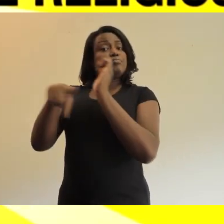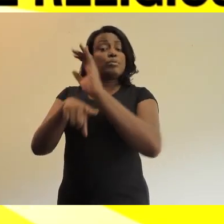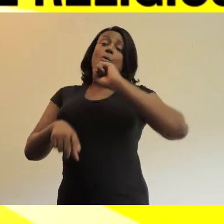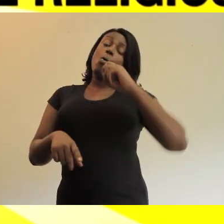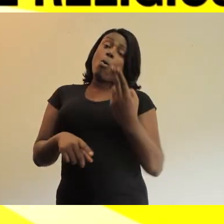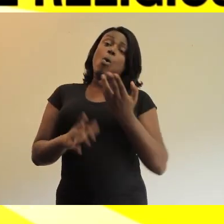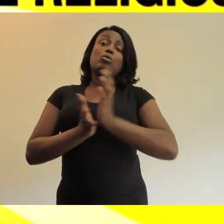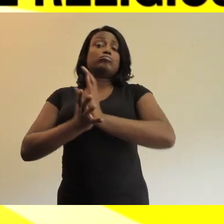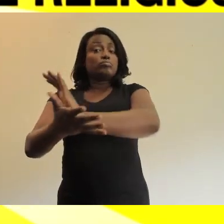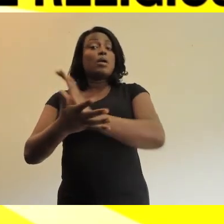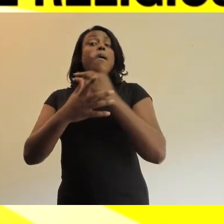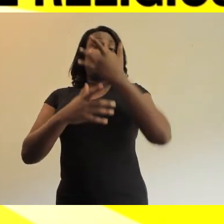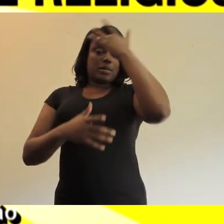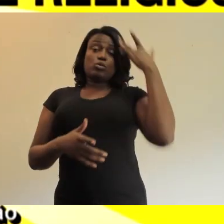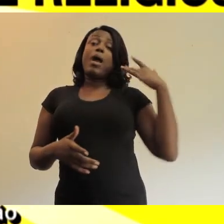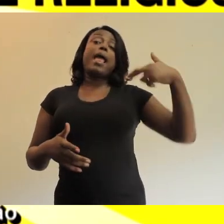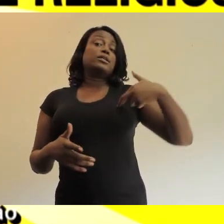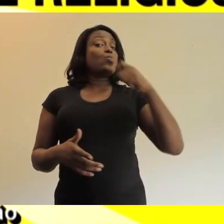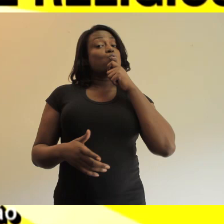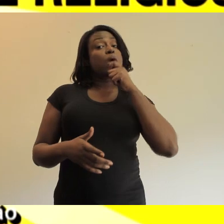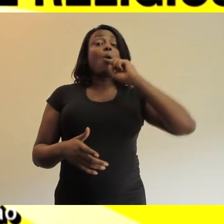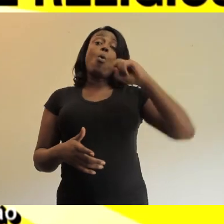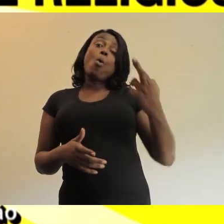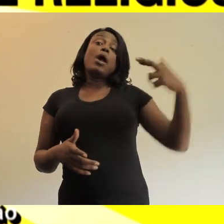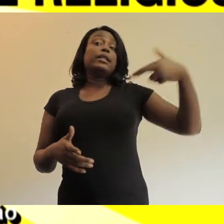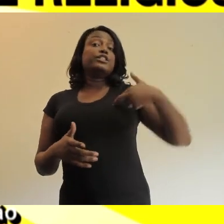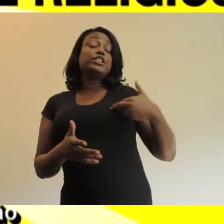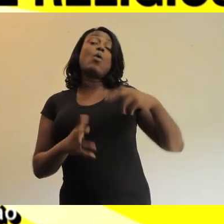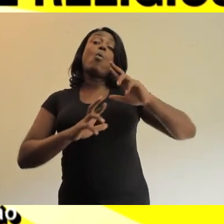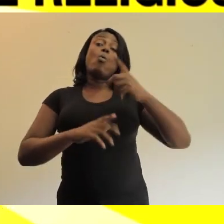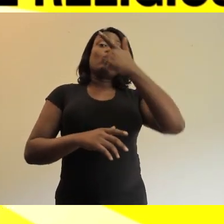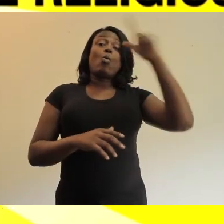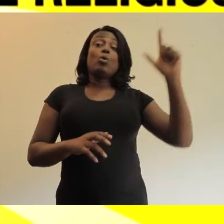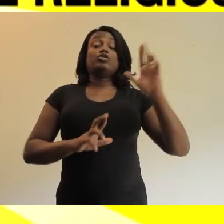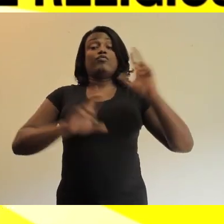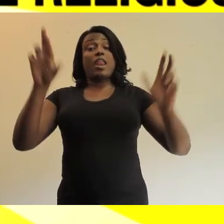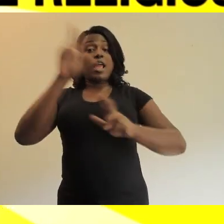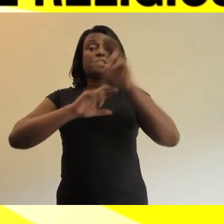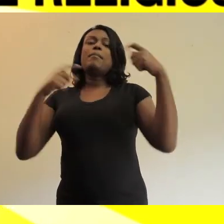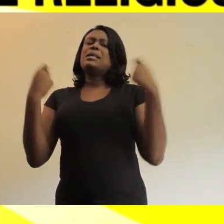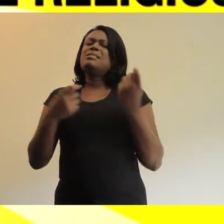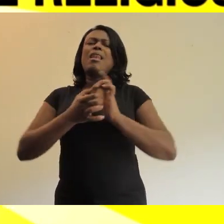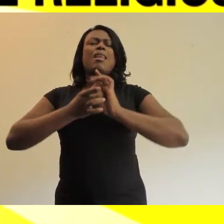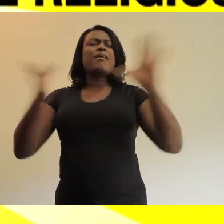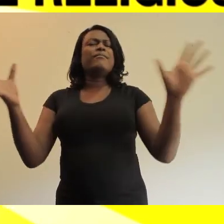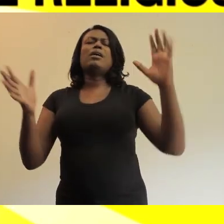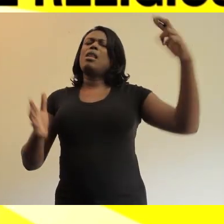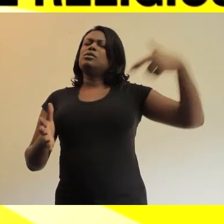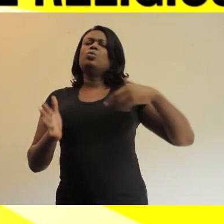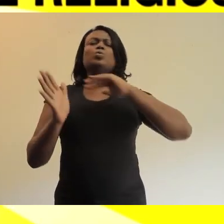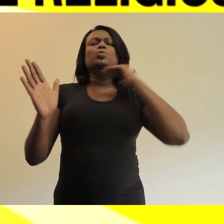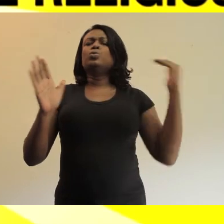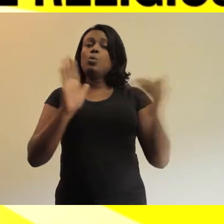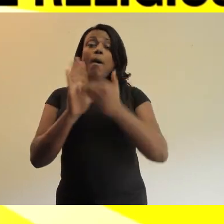majoritário defender a laicidade do estado é na verdade defender a liberdade de manifestação de todas as crenças e a manifestação também de